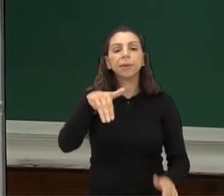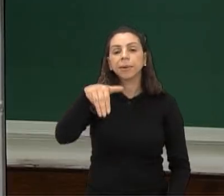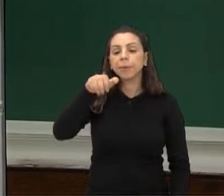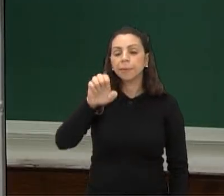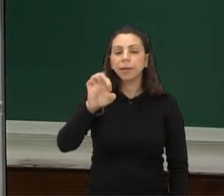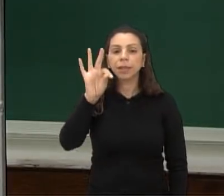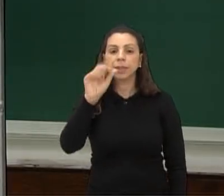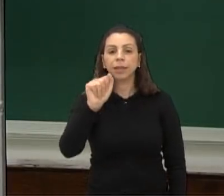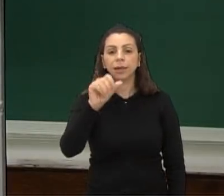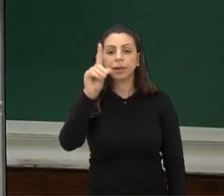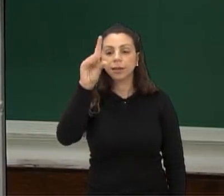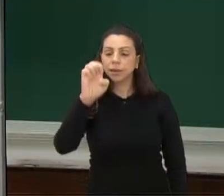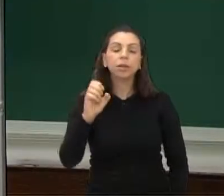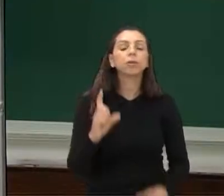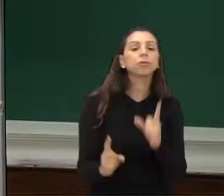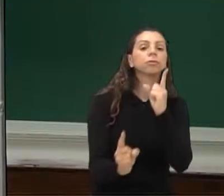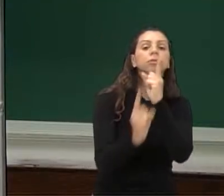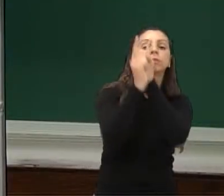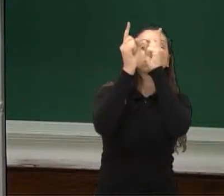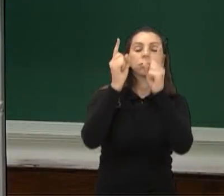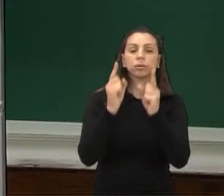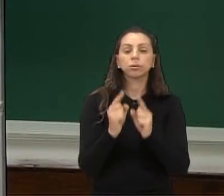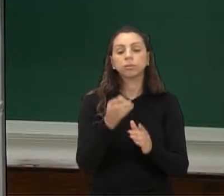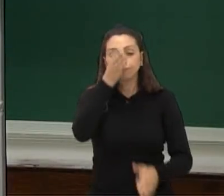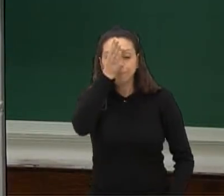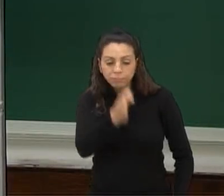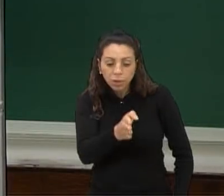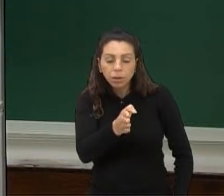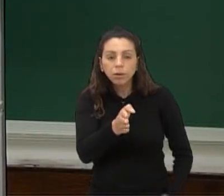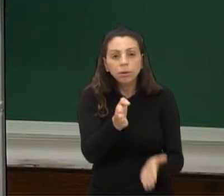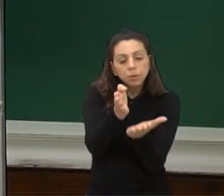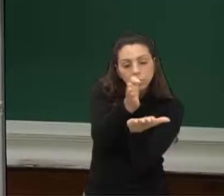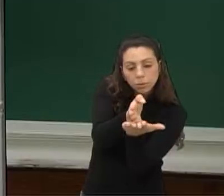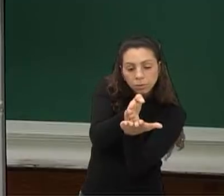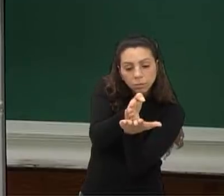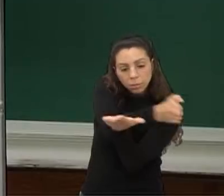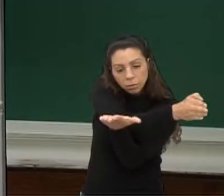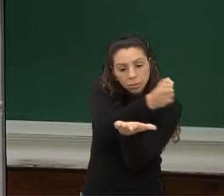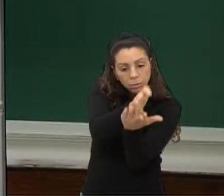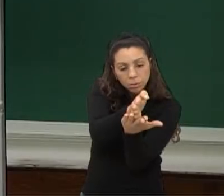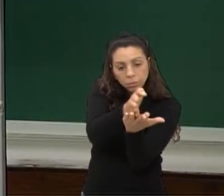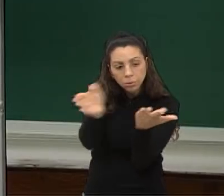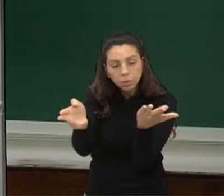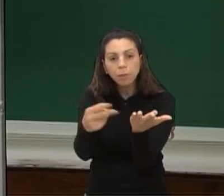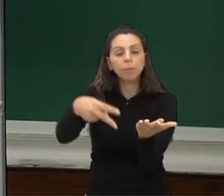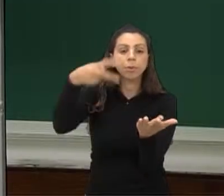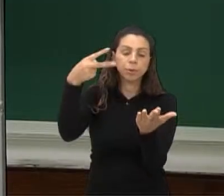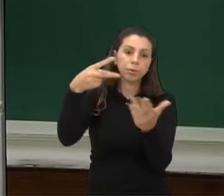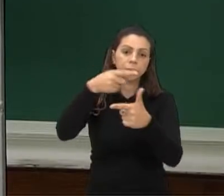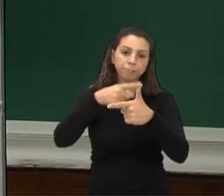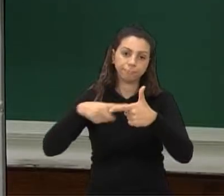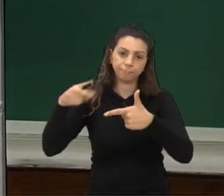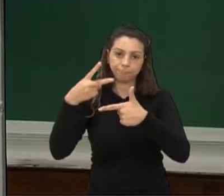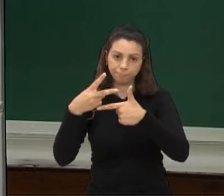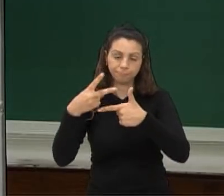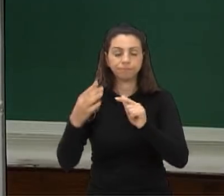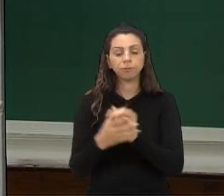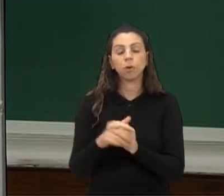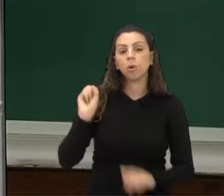ok? Bom, então veja, aqui eu representei a metade da distância